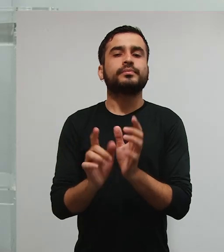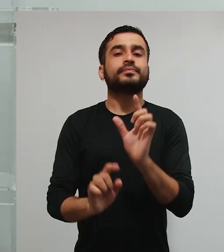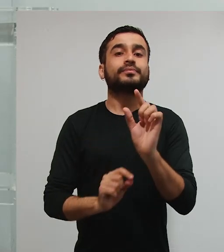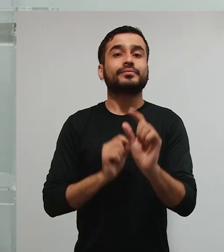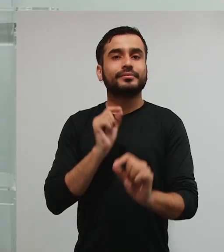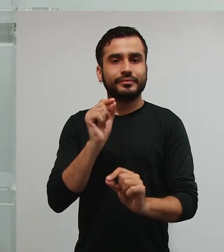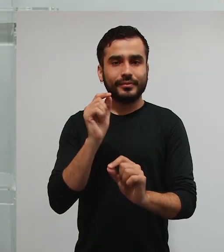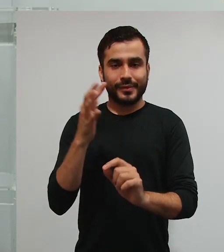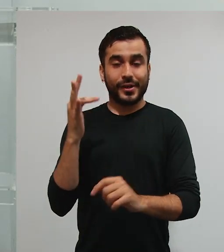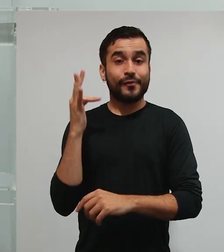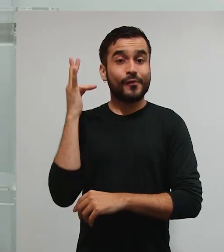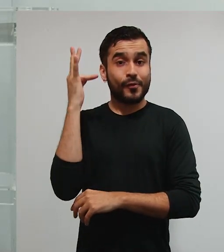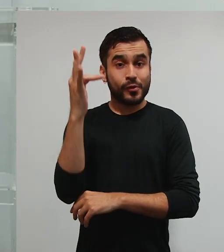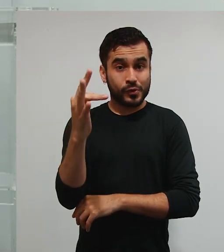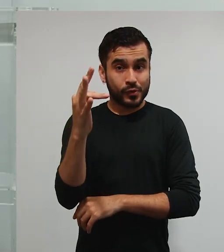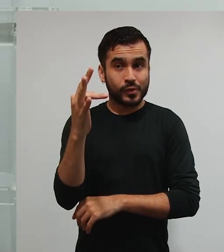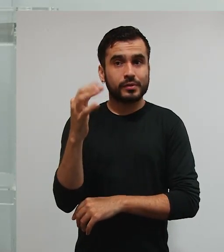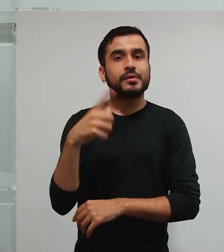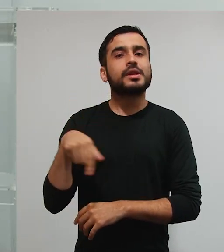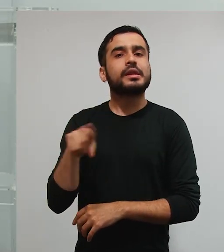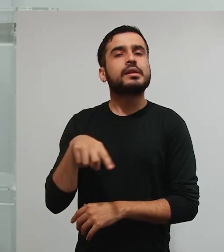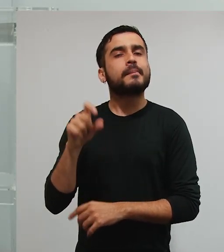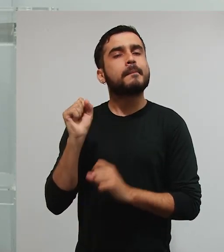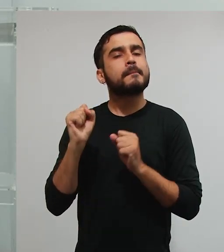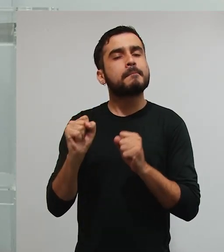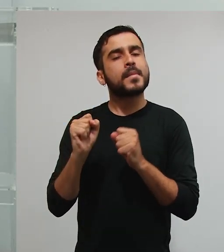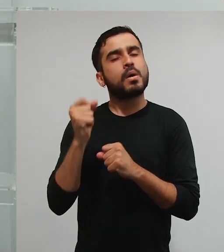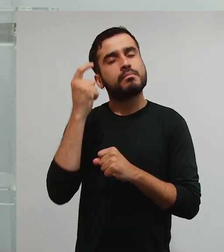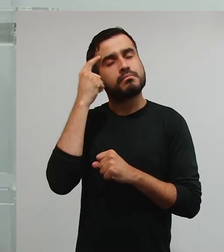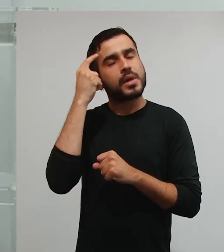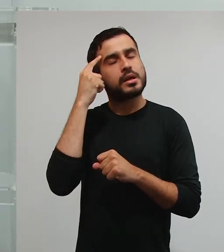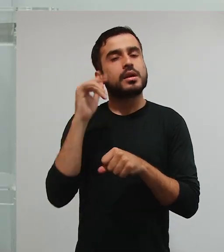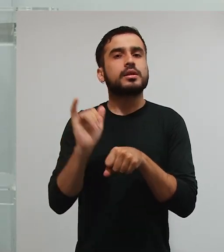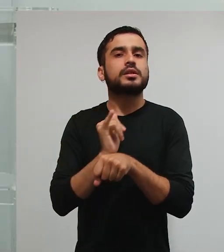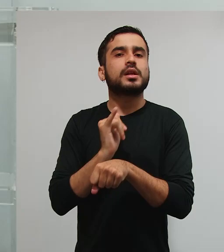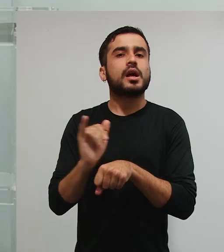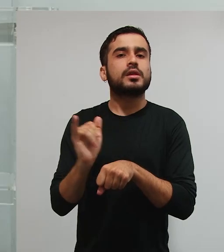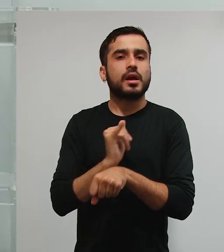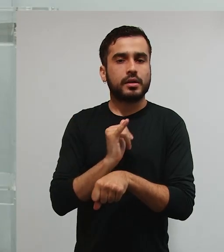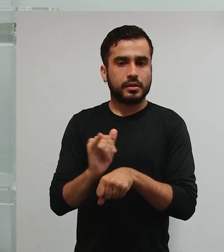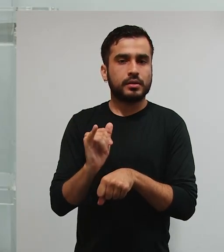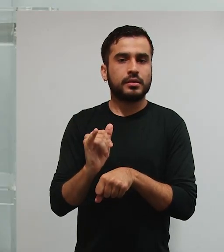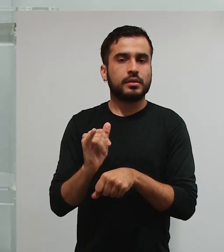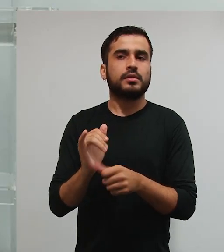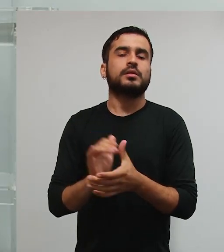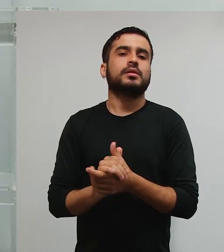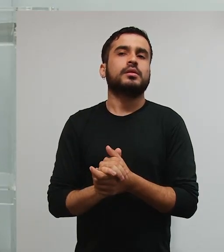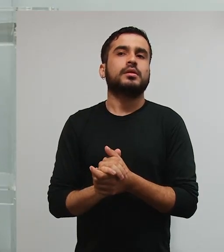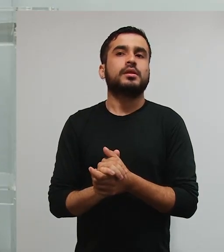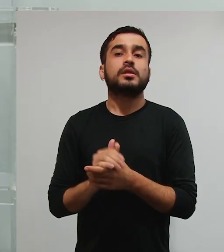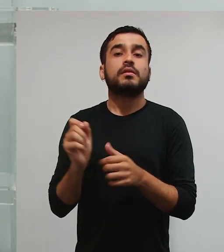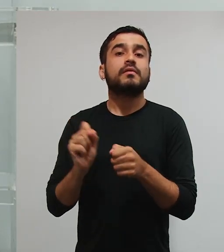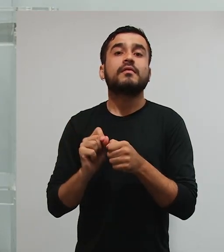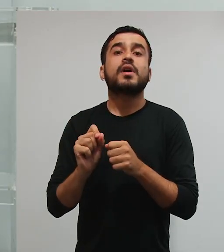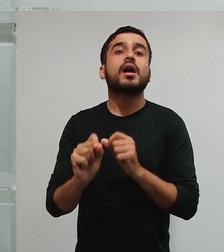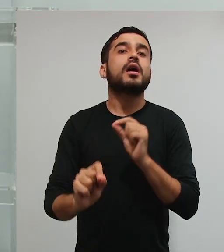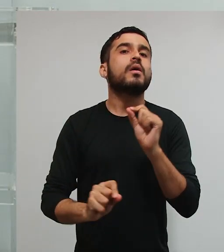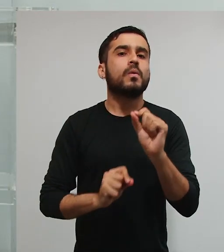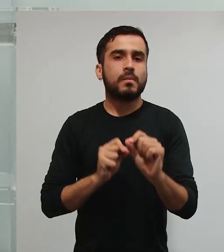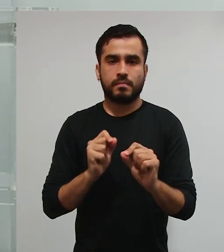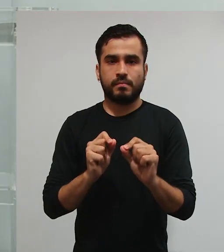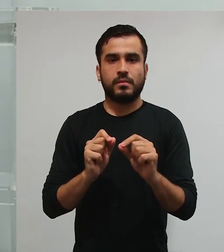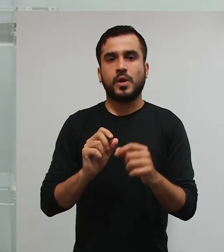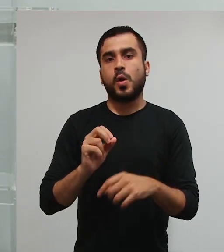que, num futuro, eles possam aí pensar em estratégias que façam, né,